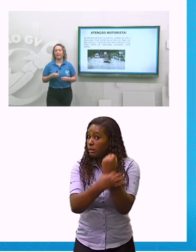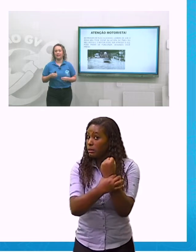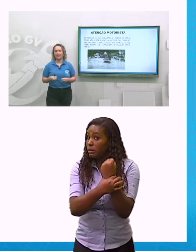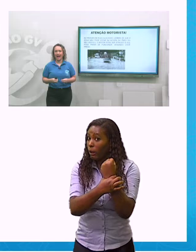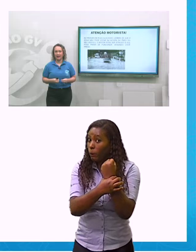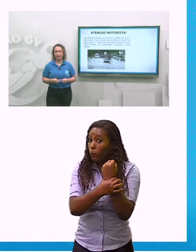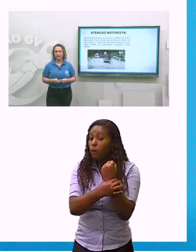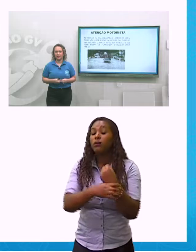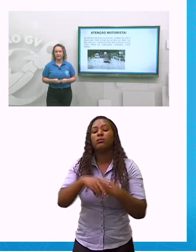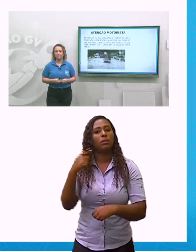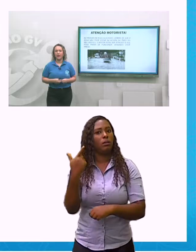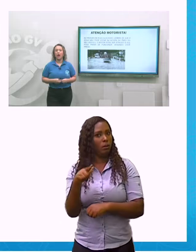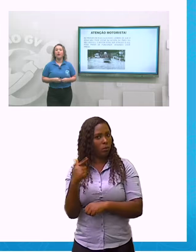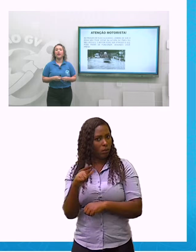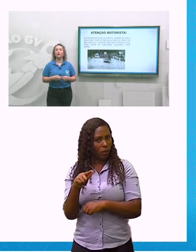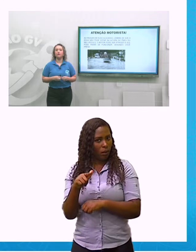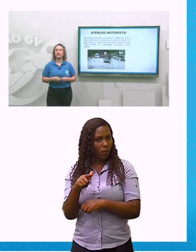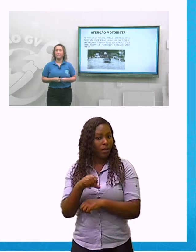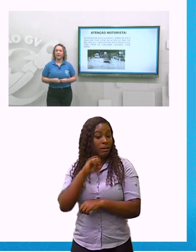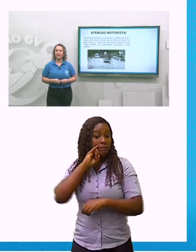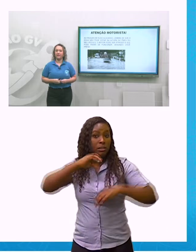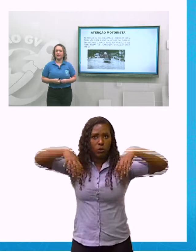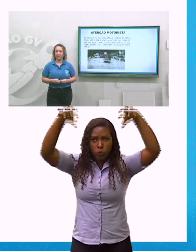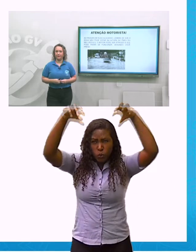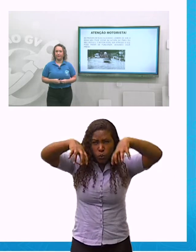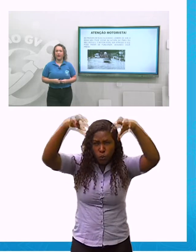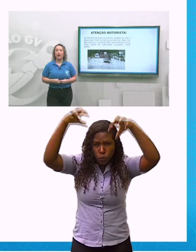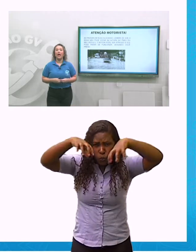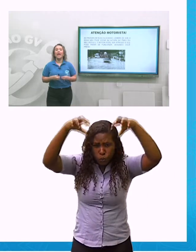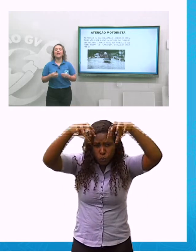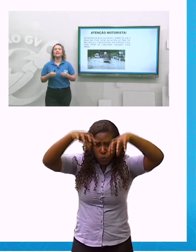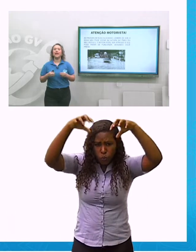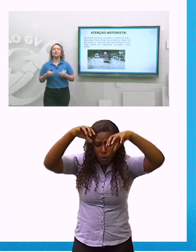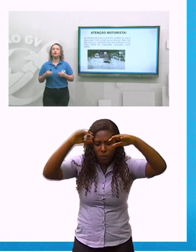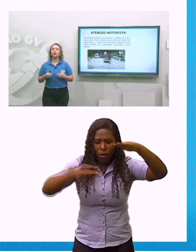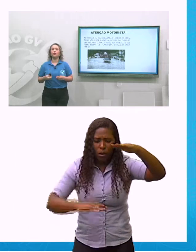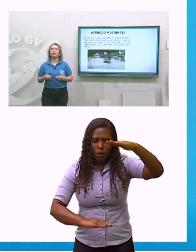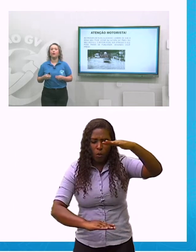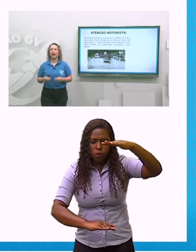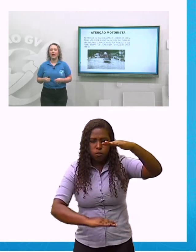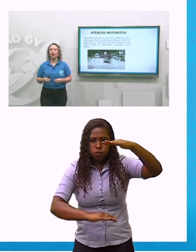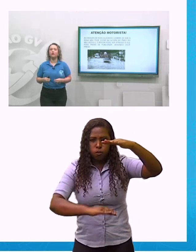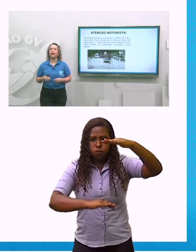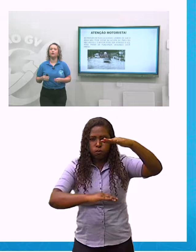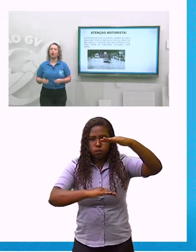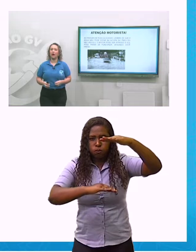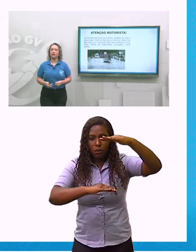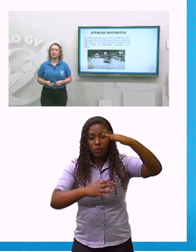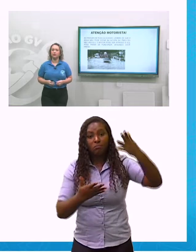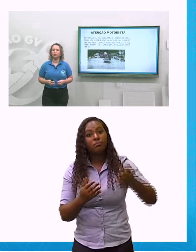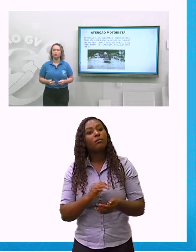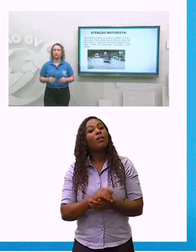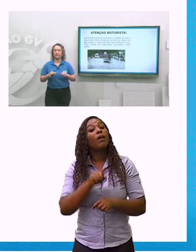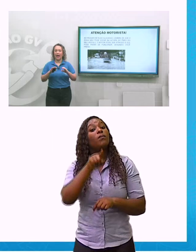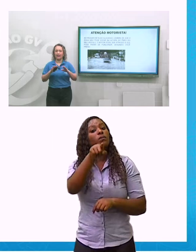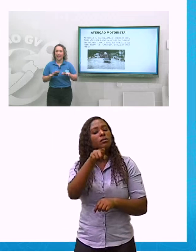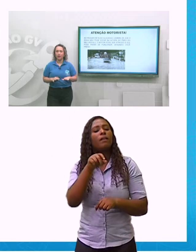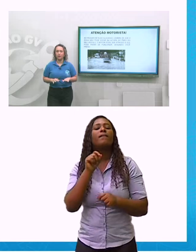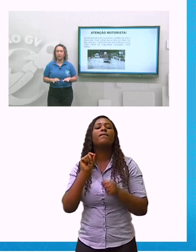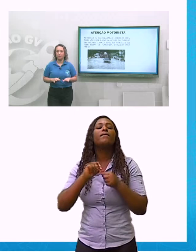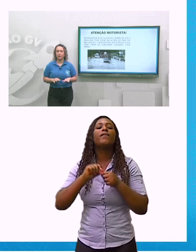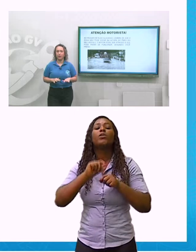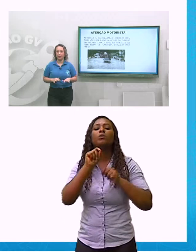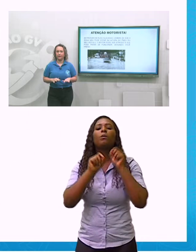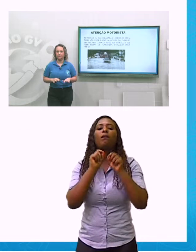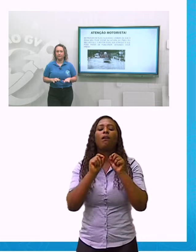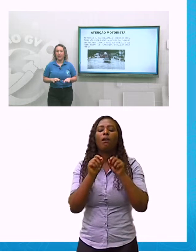de tempestades, o que você deve fazer? Estacione o carro em um local seguro até a